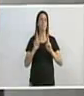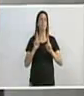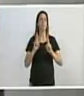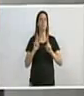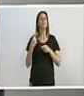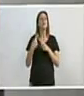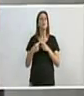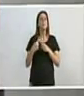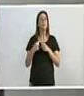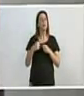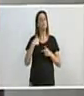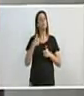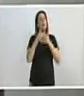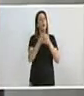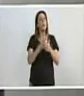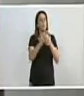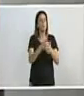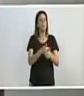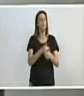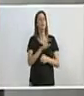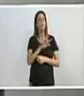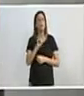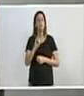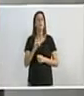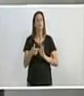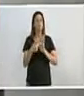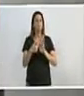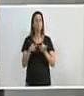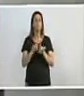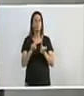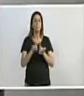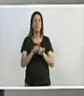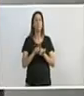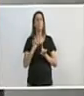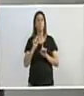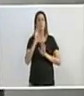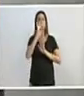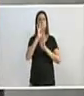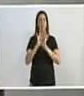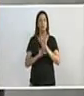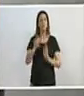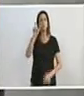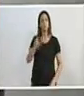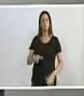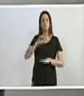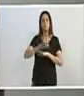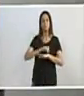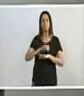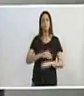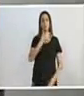naquilo que tem que acompanhar. Eu vou lançar mão aqui de um escrito de autoria do colunista